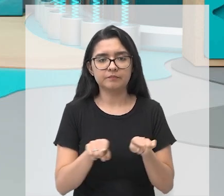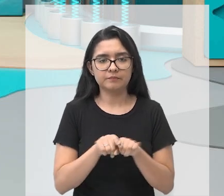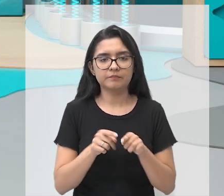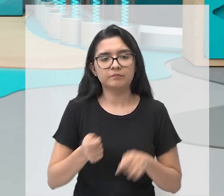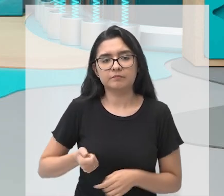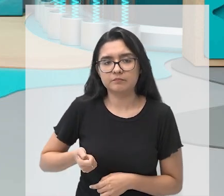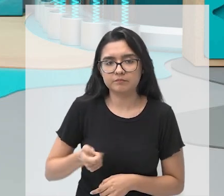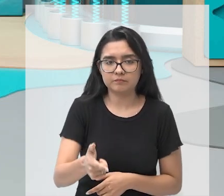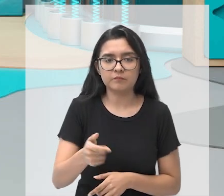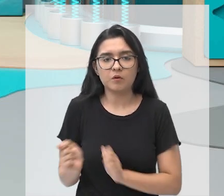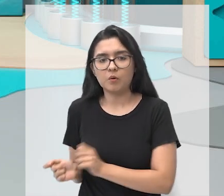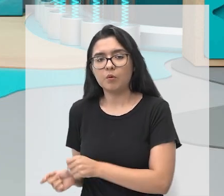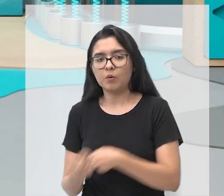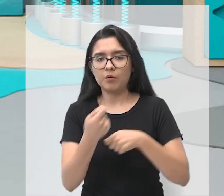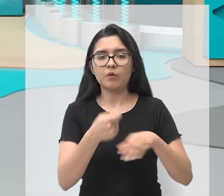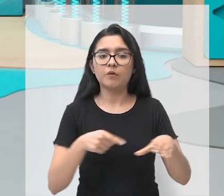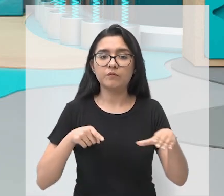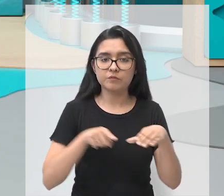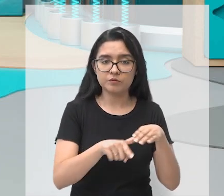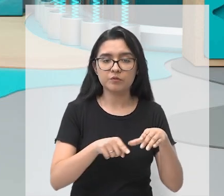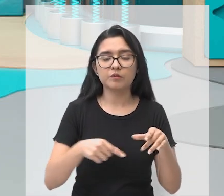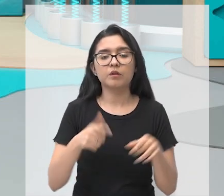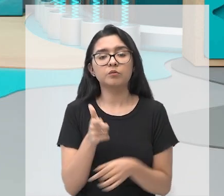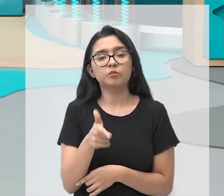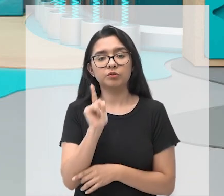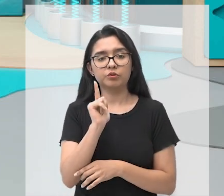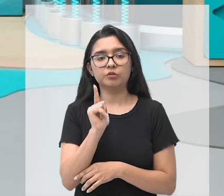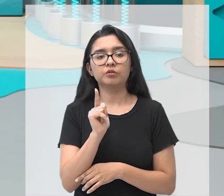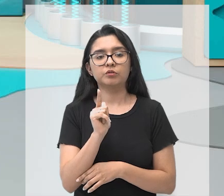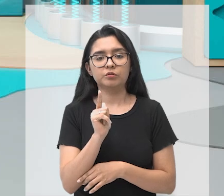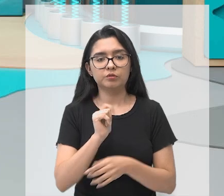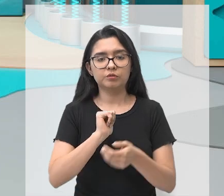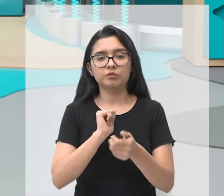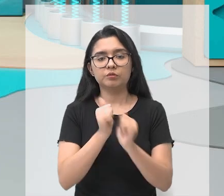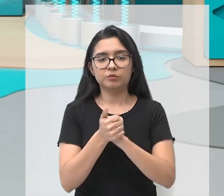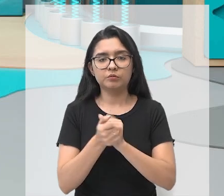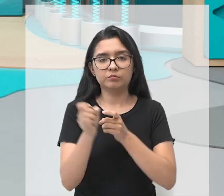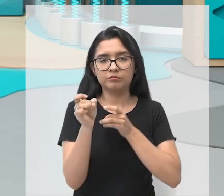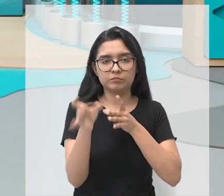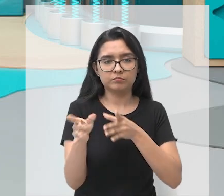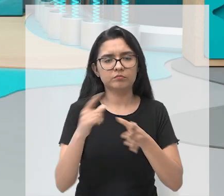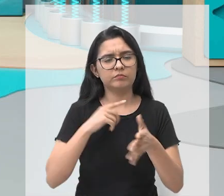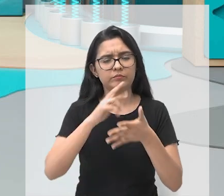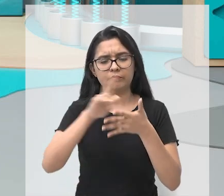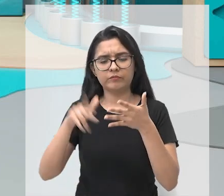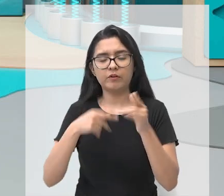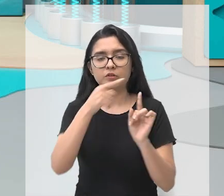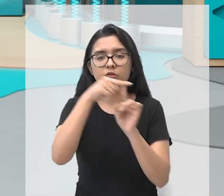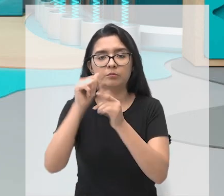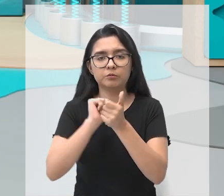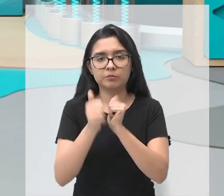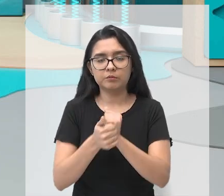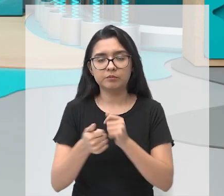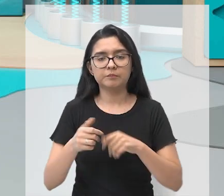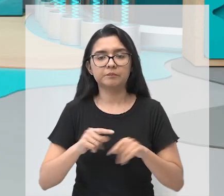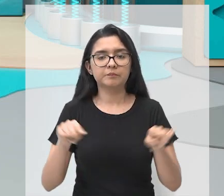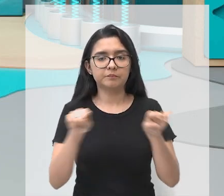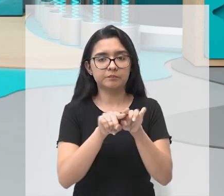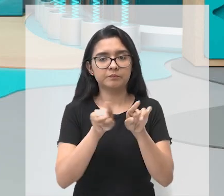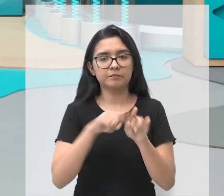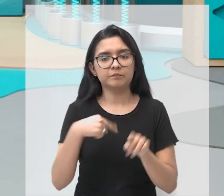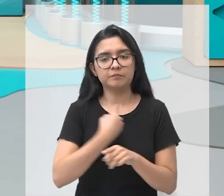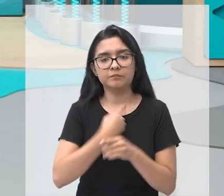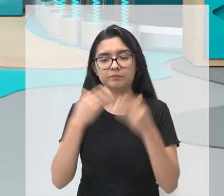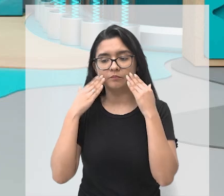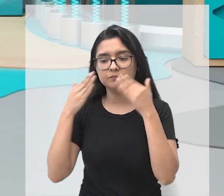o curling, o golfe, a sinuca, o tiro com arco, o tiro esportivo, entre outras modalidades. Nós exploramos